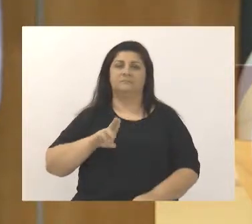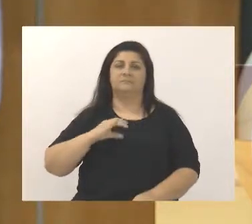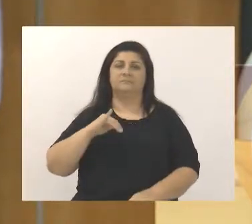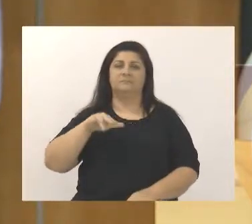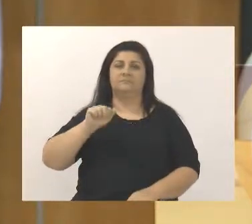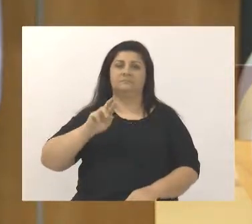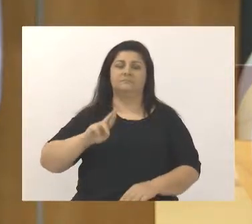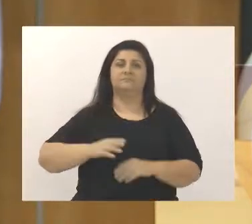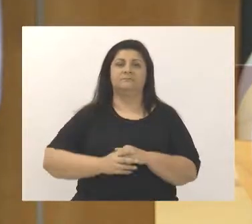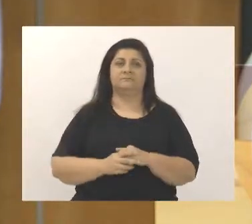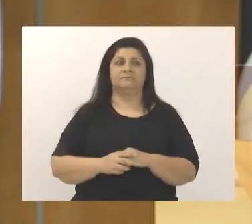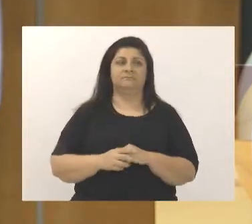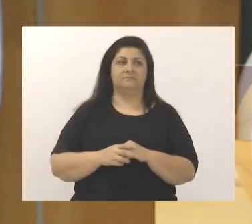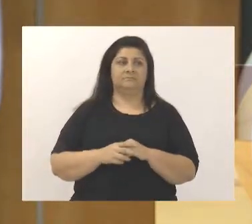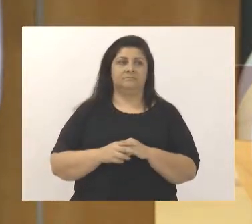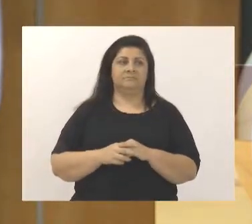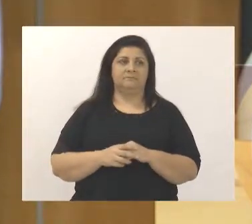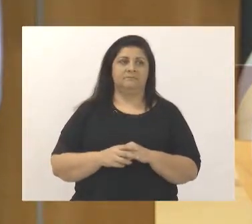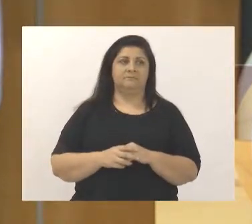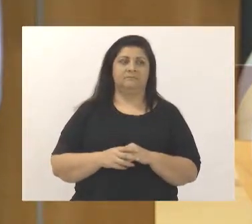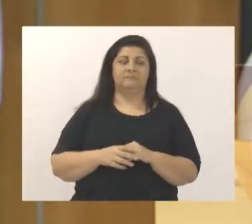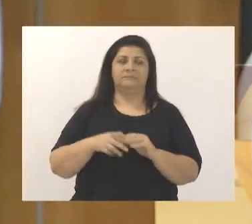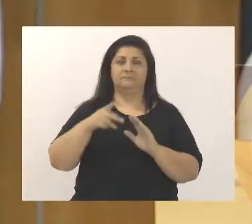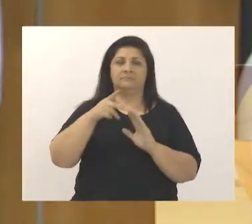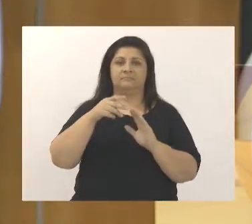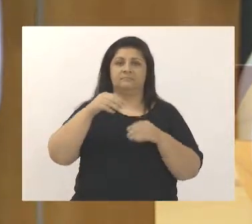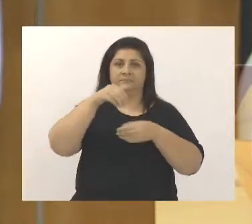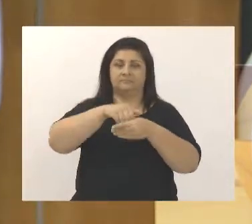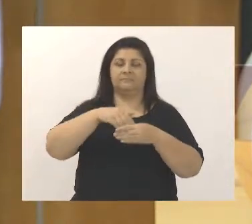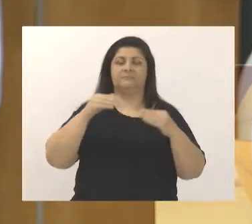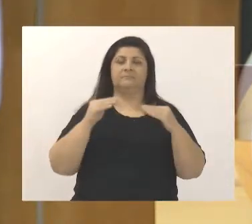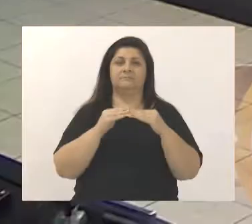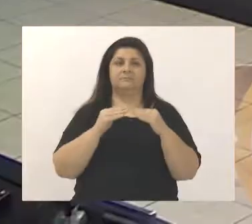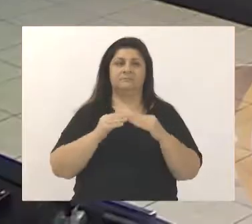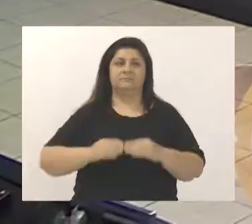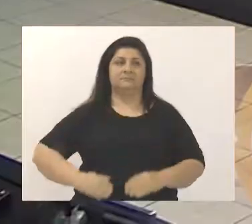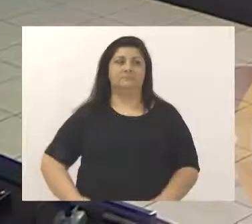das Doulas. Meu voto é favorável.